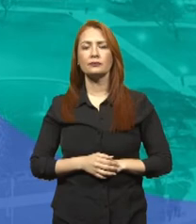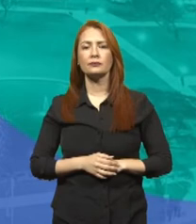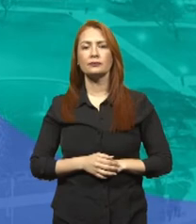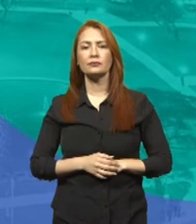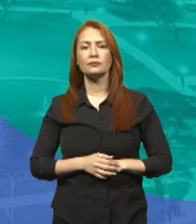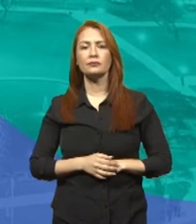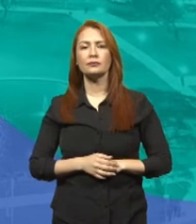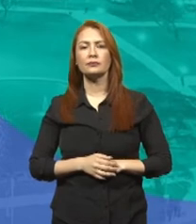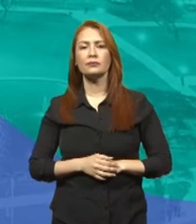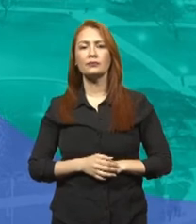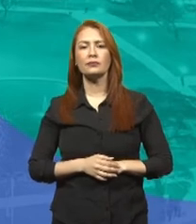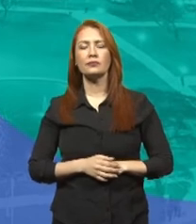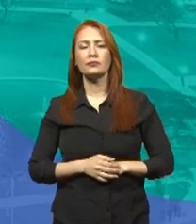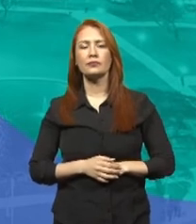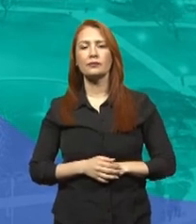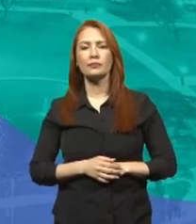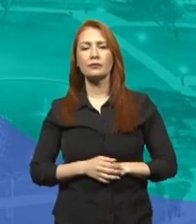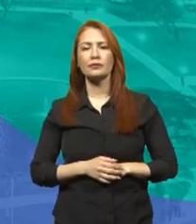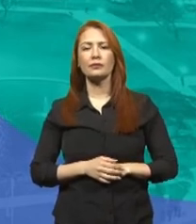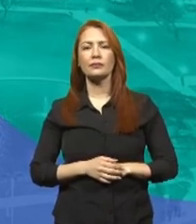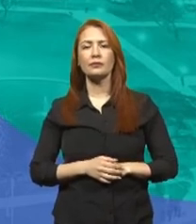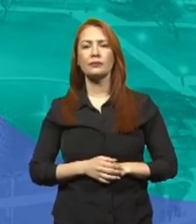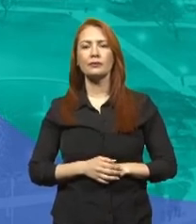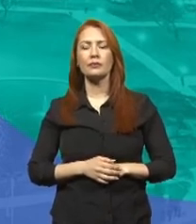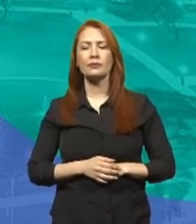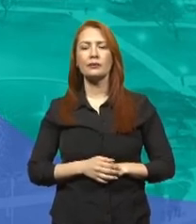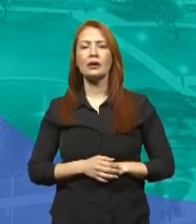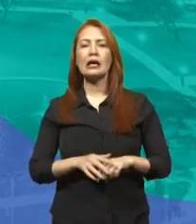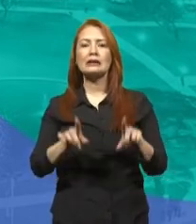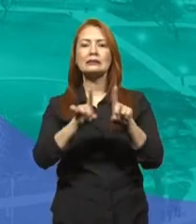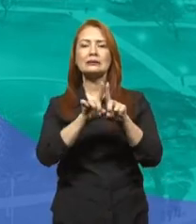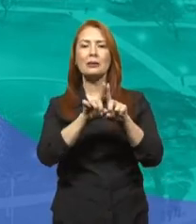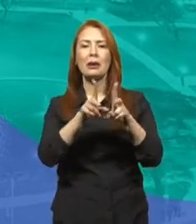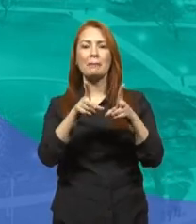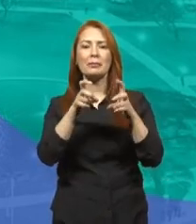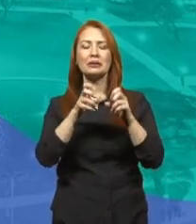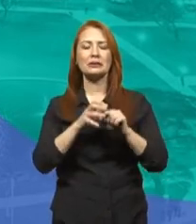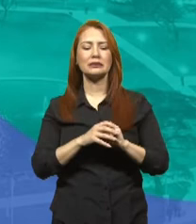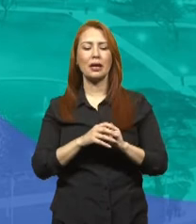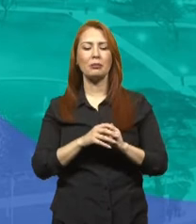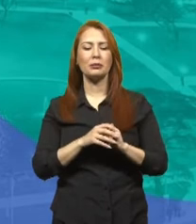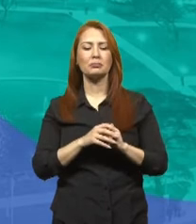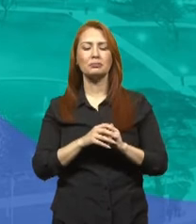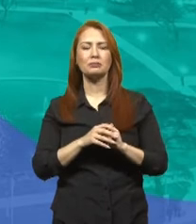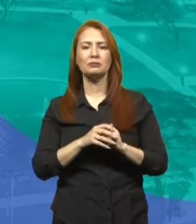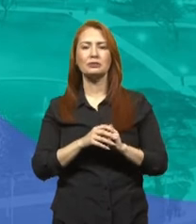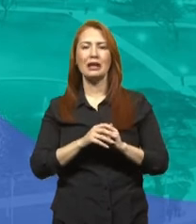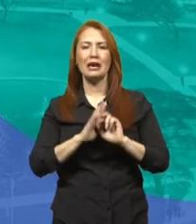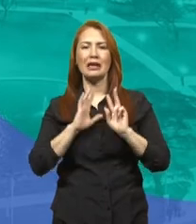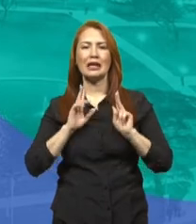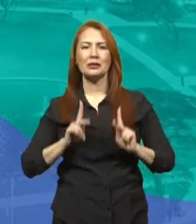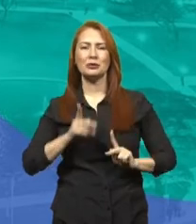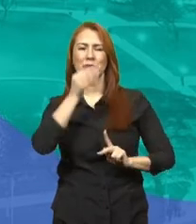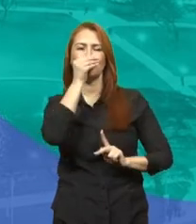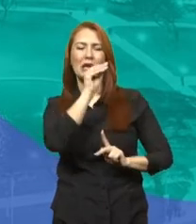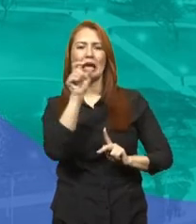Os fiscais que fiscalizam as prefeituras. O pessoal não...